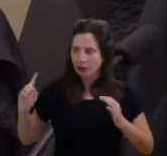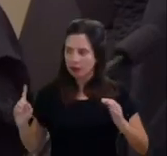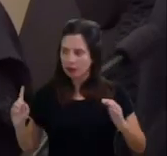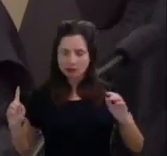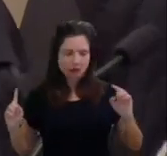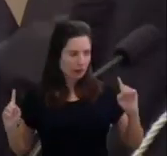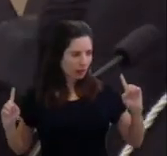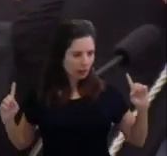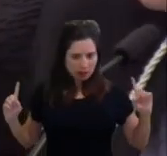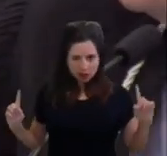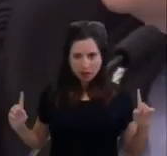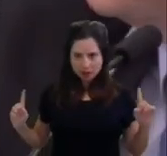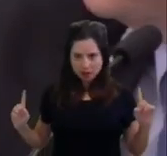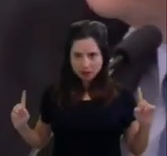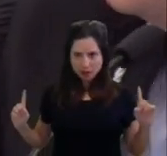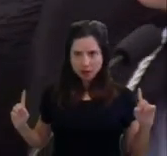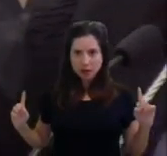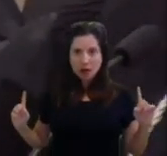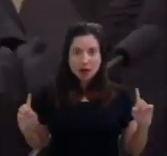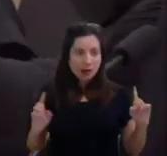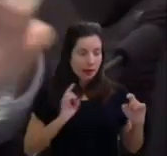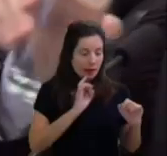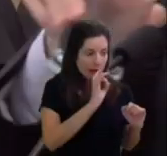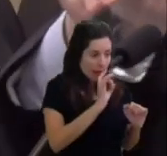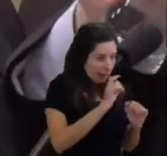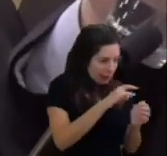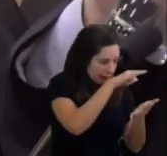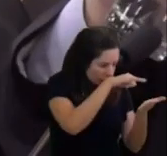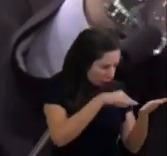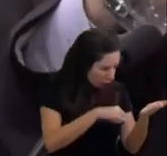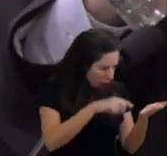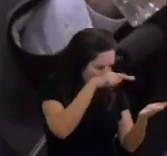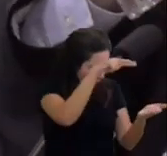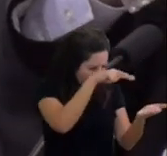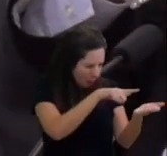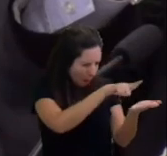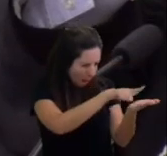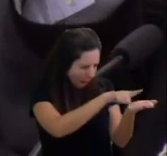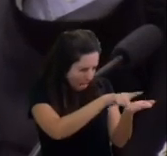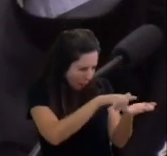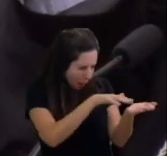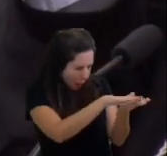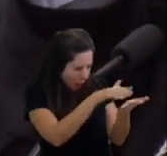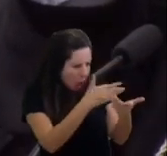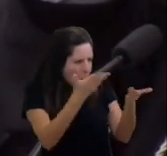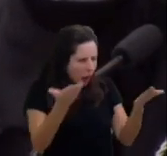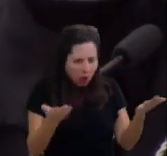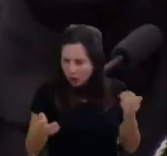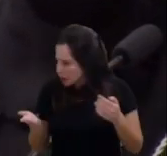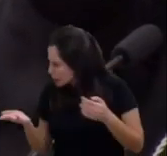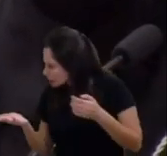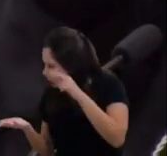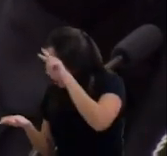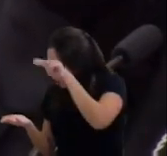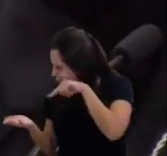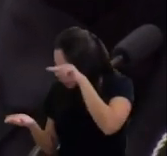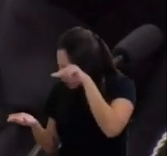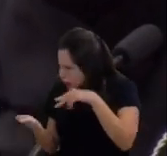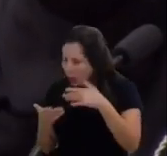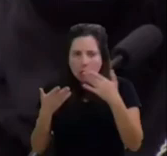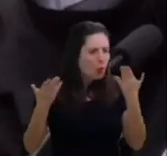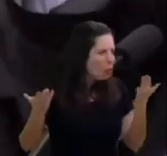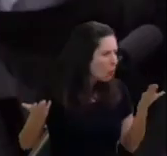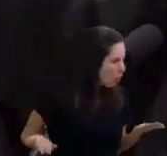delas, procurando mesmo em cada contrato, nota fiscal, relatório, qual seria a destinação do serviço, qual